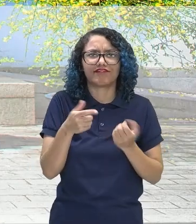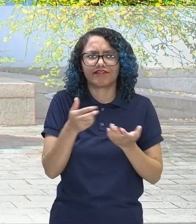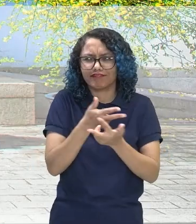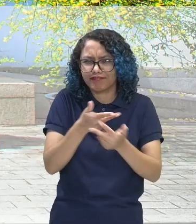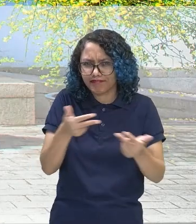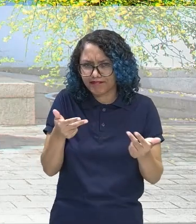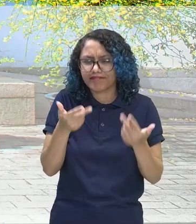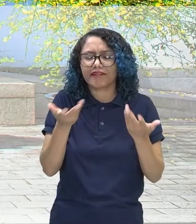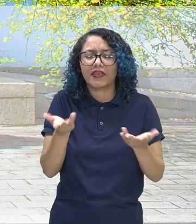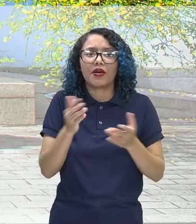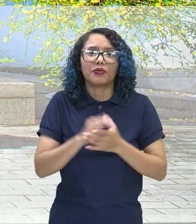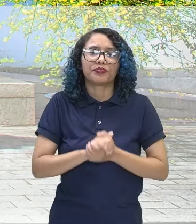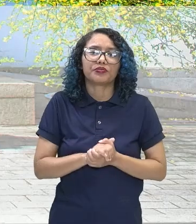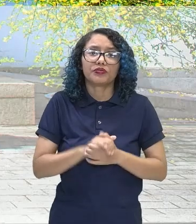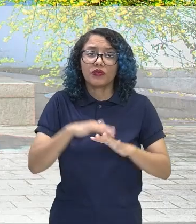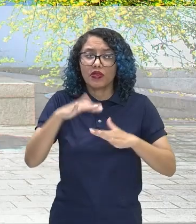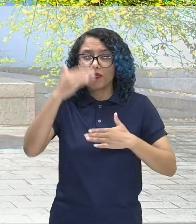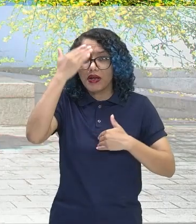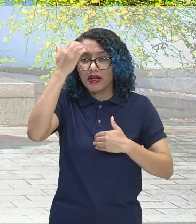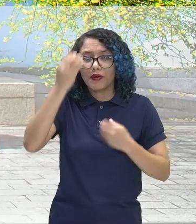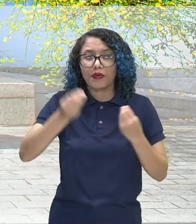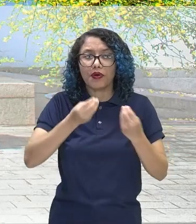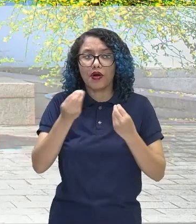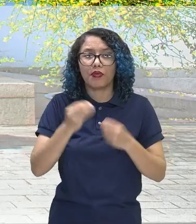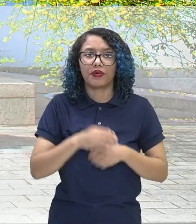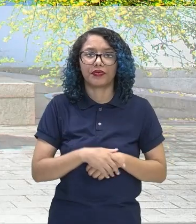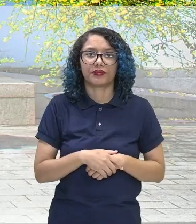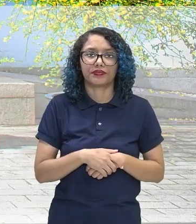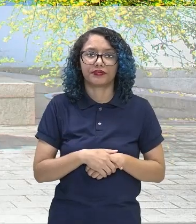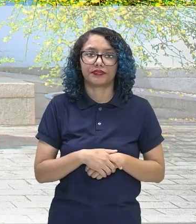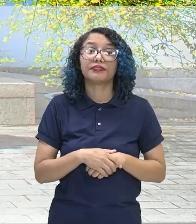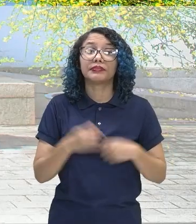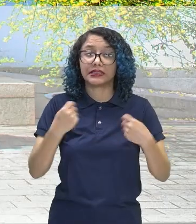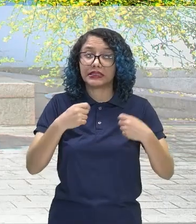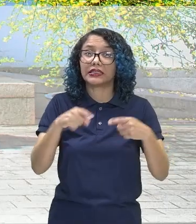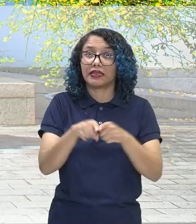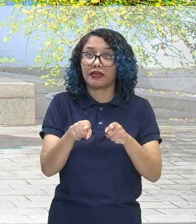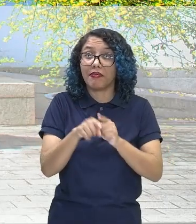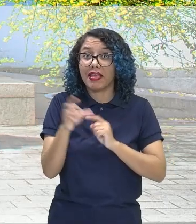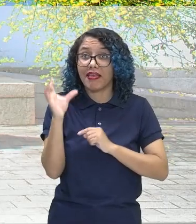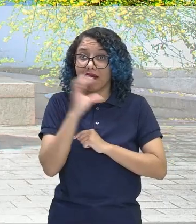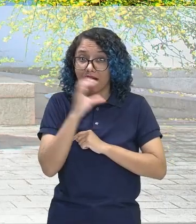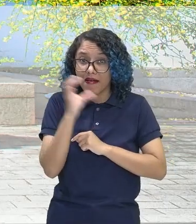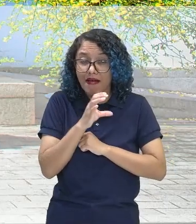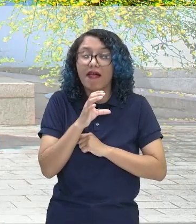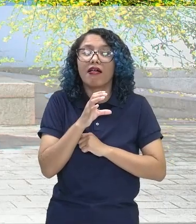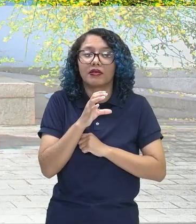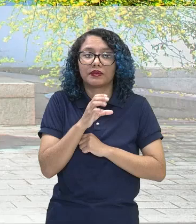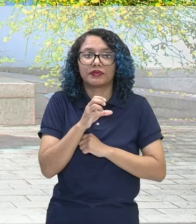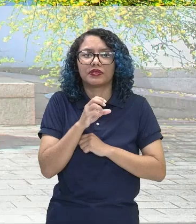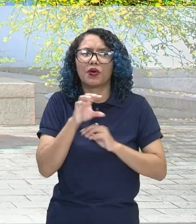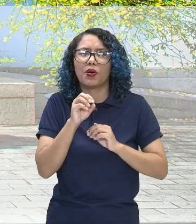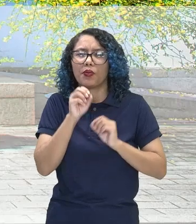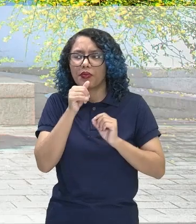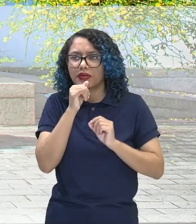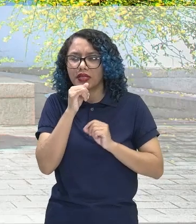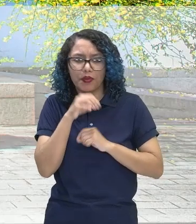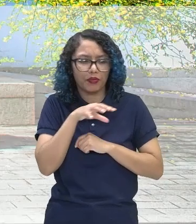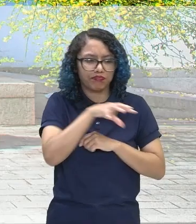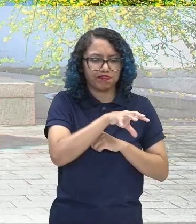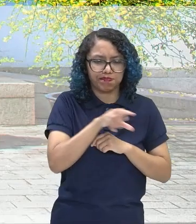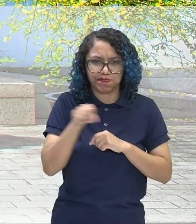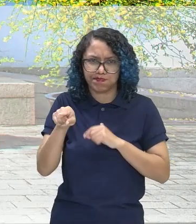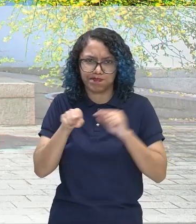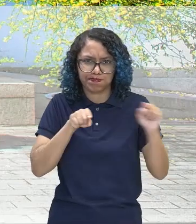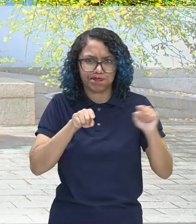esse movimento do macaco, ele vai ser um movimento mais rápido, né? Quando você vê o macaco tá aqui, depois ele tá lá. Então, o movimento é